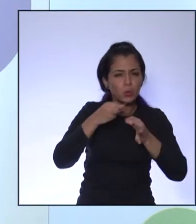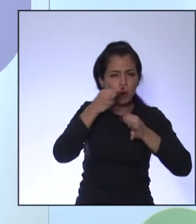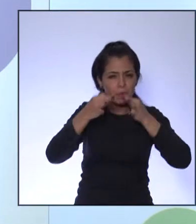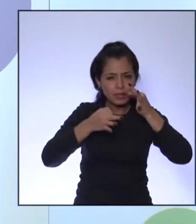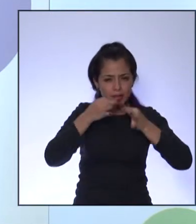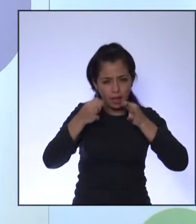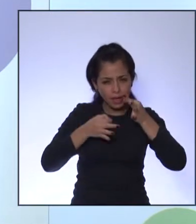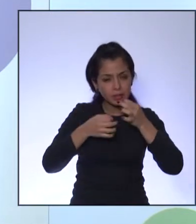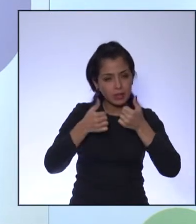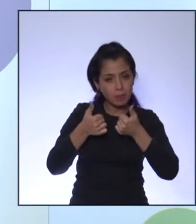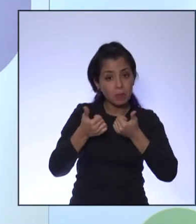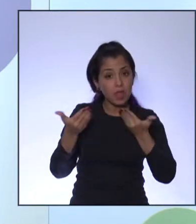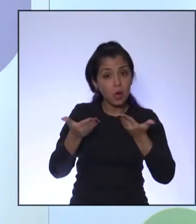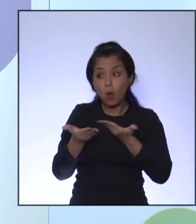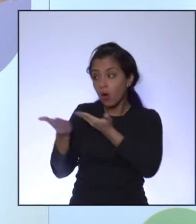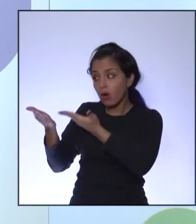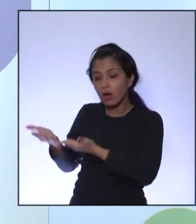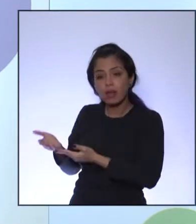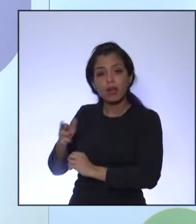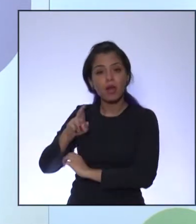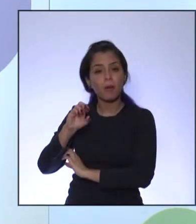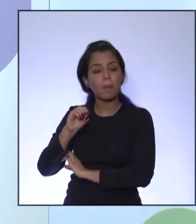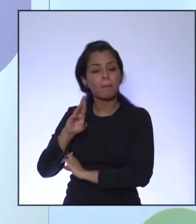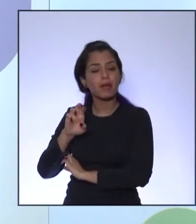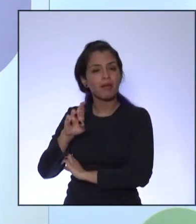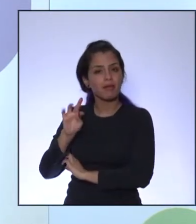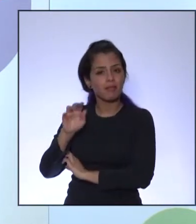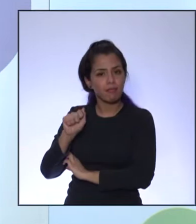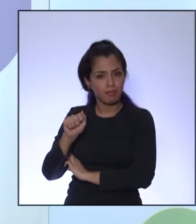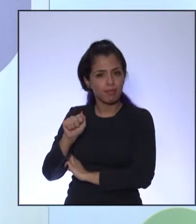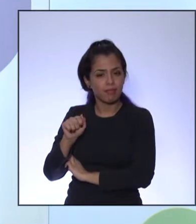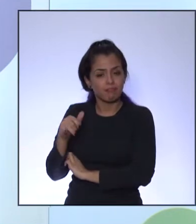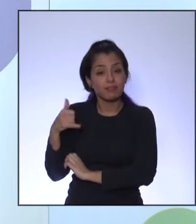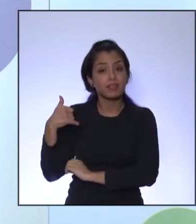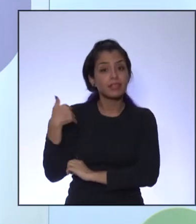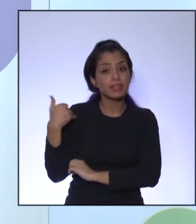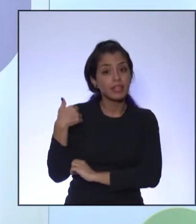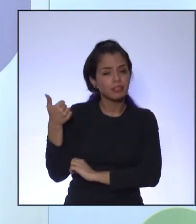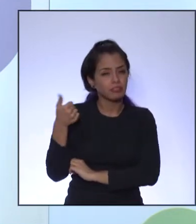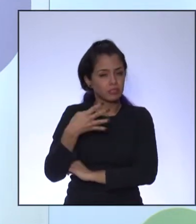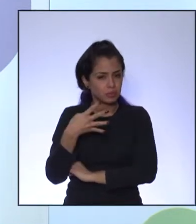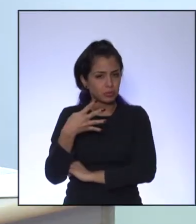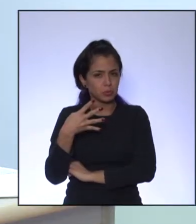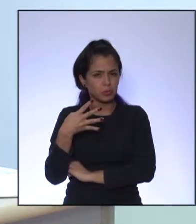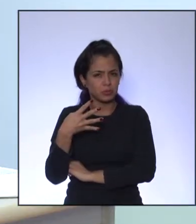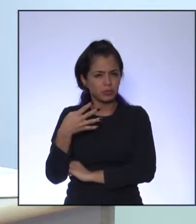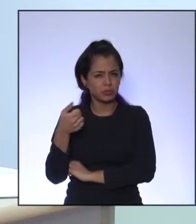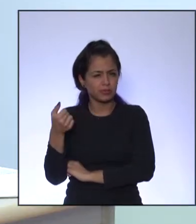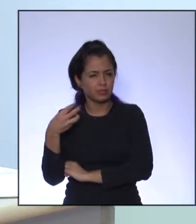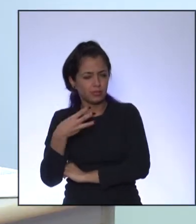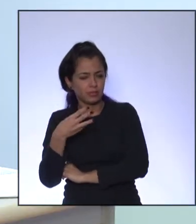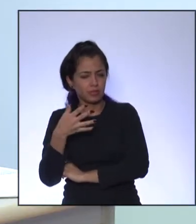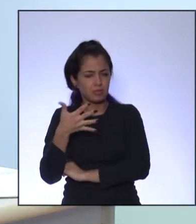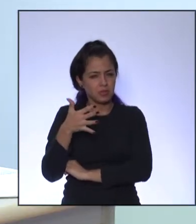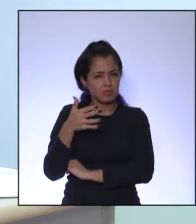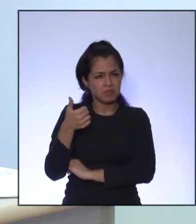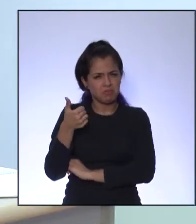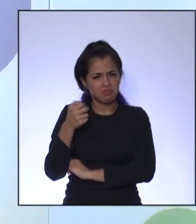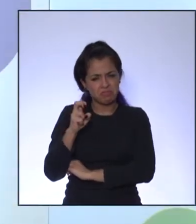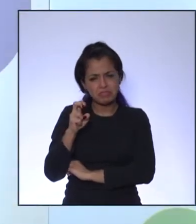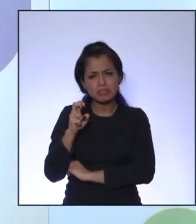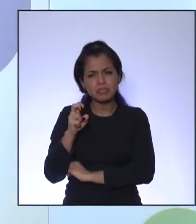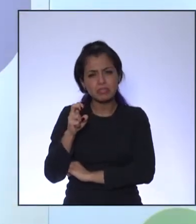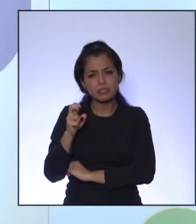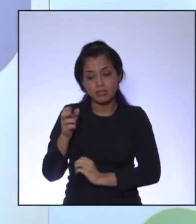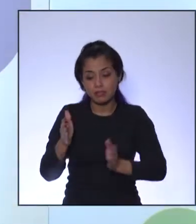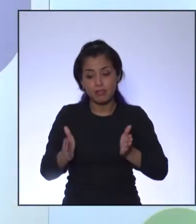um pouquinho para a Roberta, que eu queria saber quando ela tinha essa idade, com 14 anos, 13, 14 anos, 15, que é a